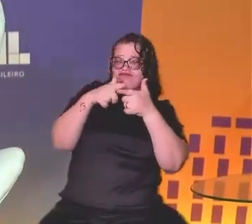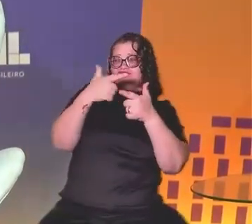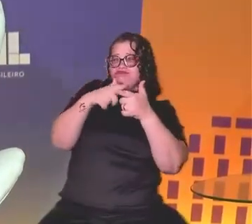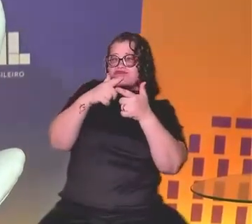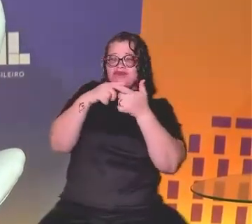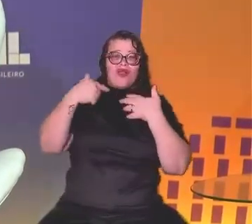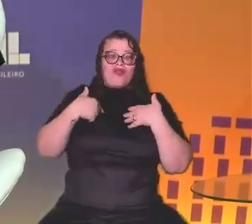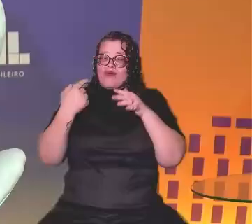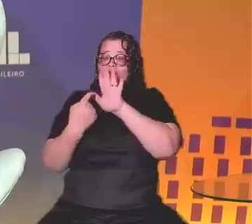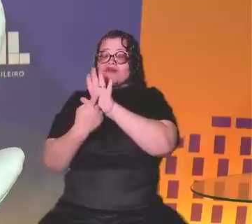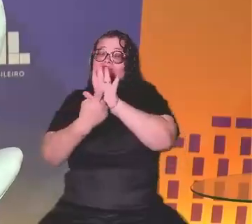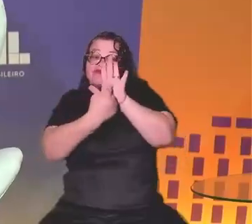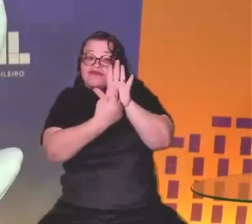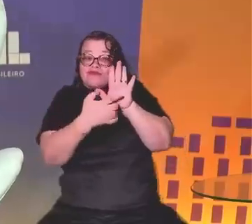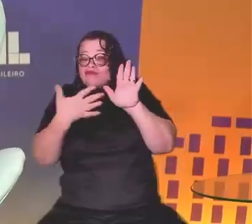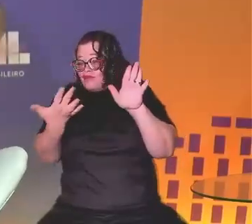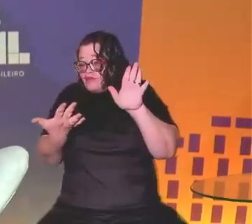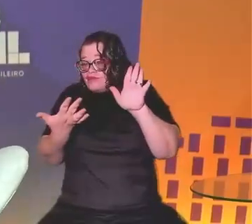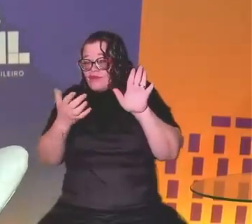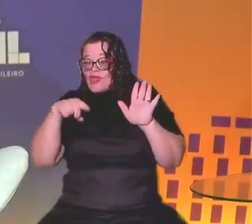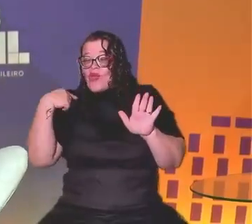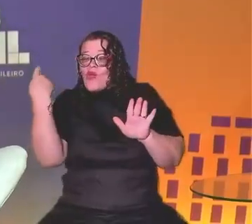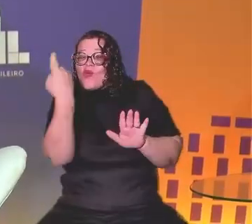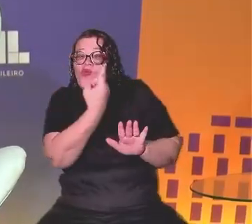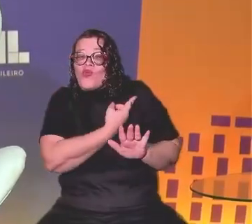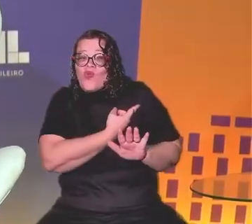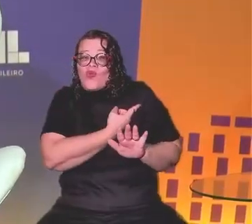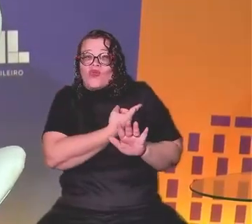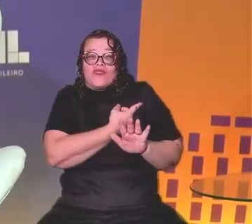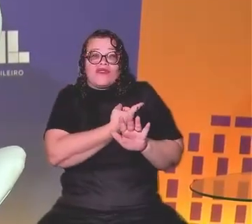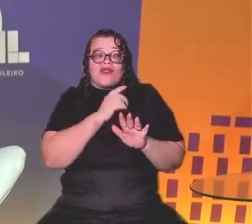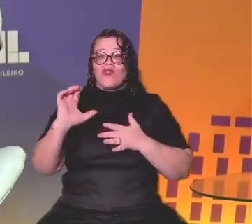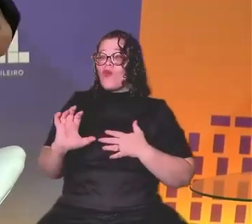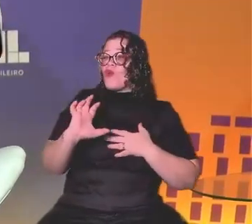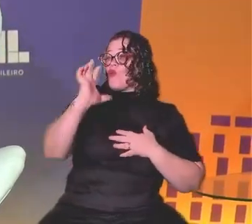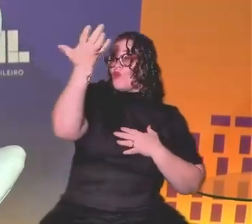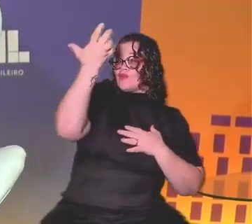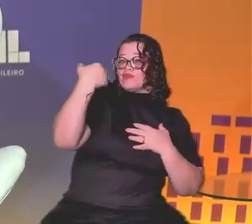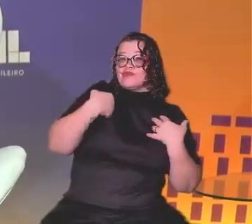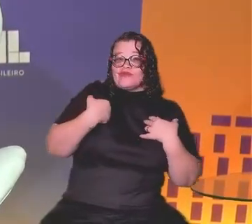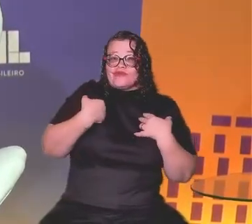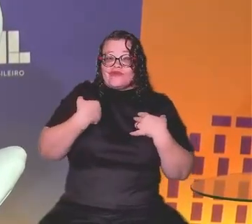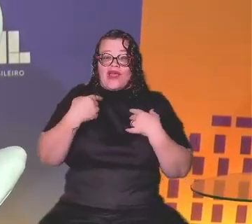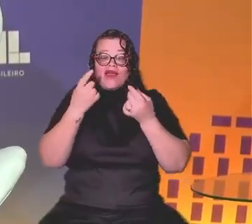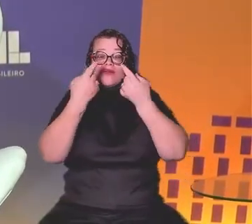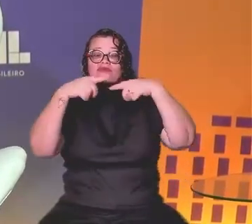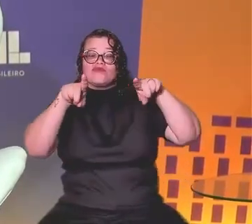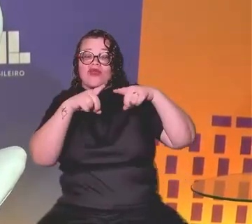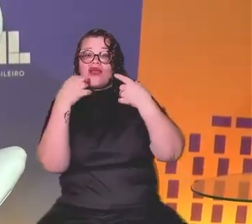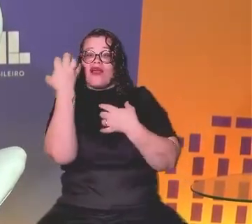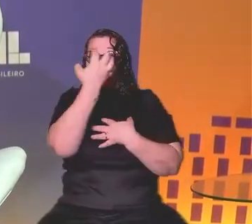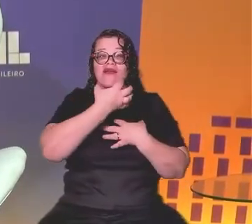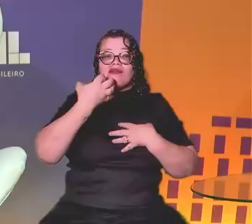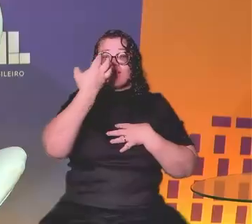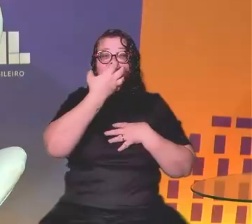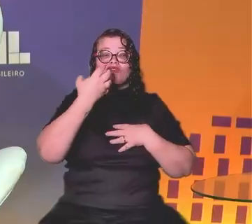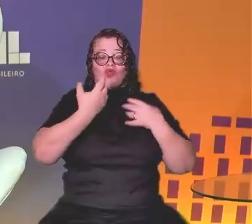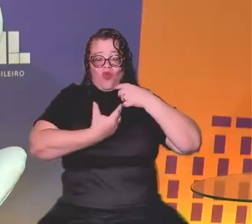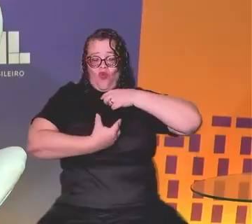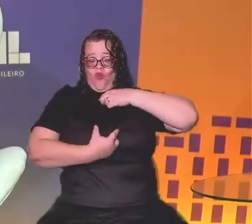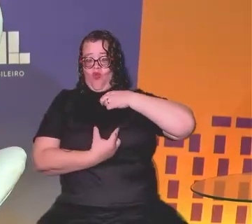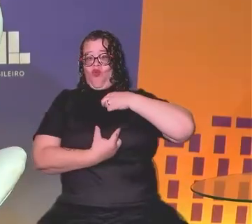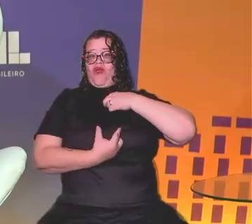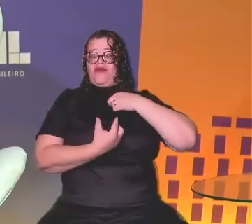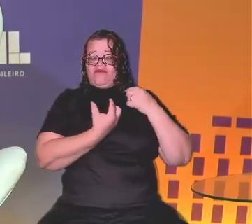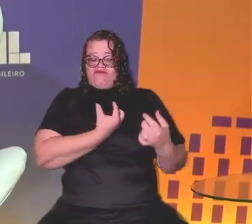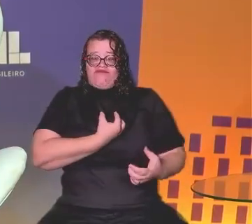tô querendo aparecer. Se for nossos problemas, me cobram para resolver. E caso eu cantar o jogo, eles vão cobrar medalhas. E se eu